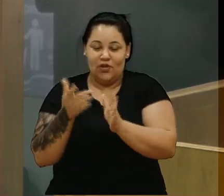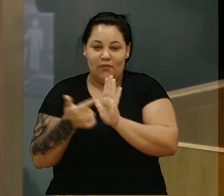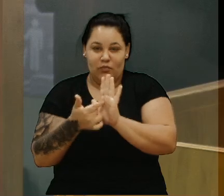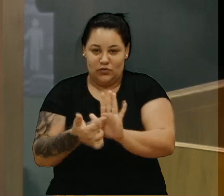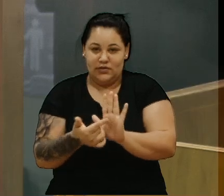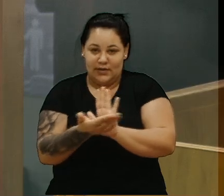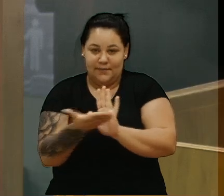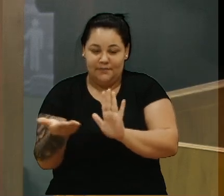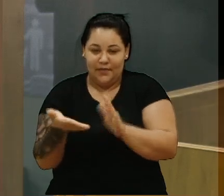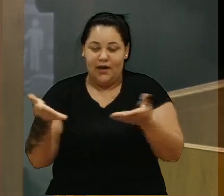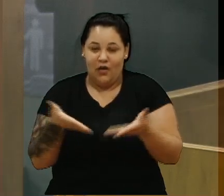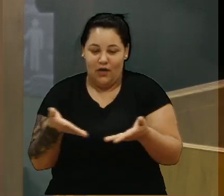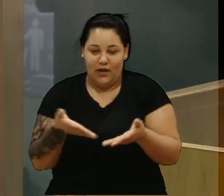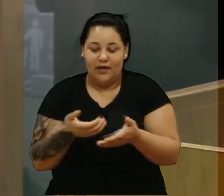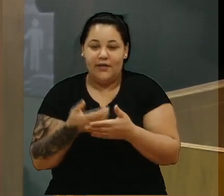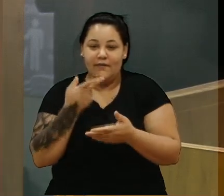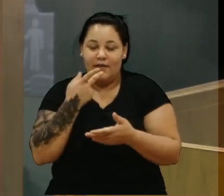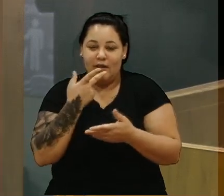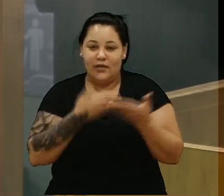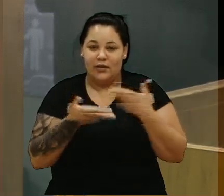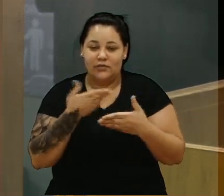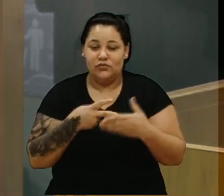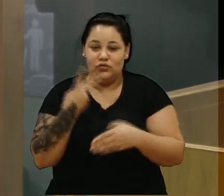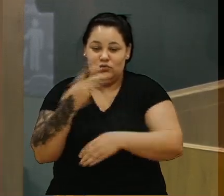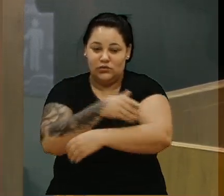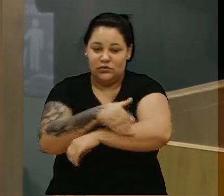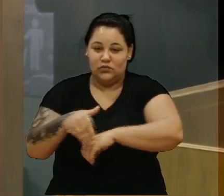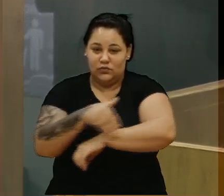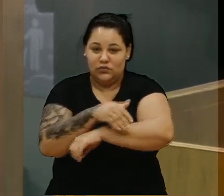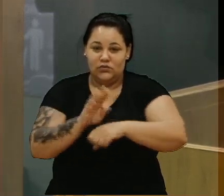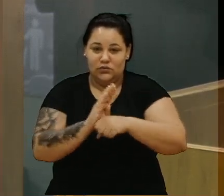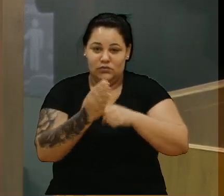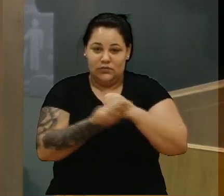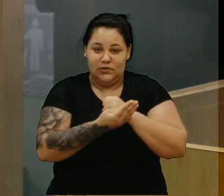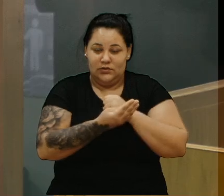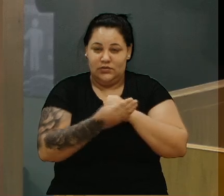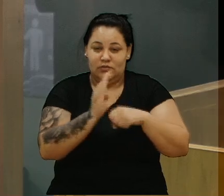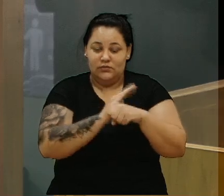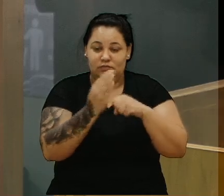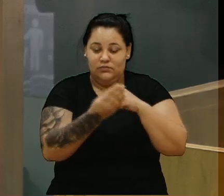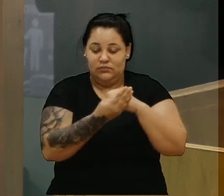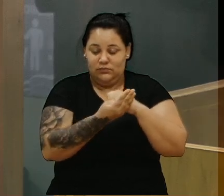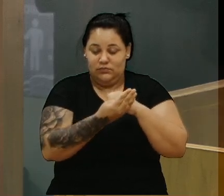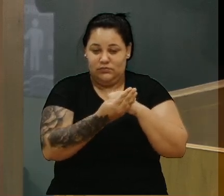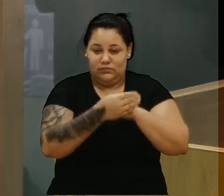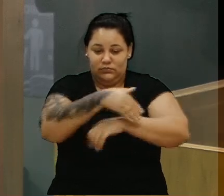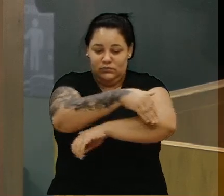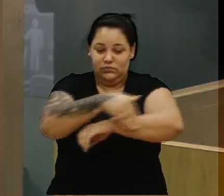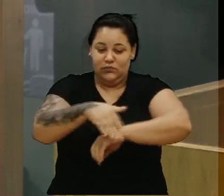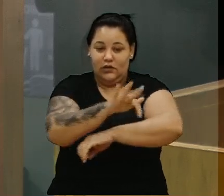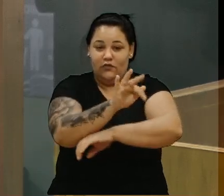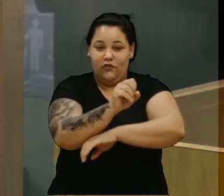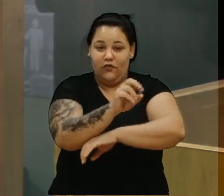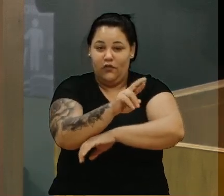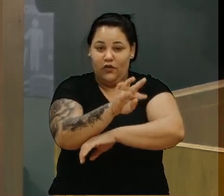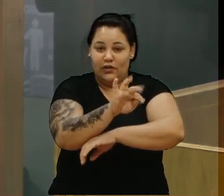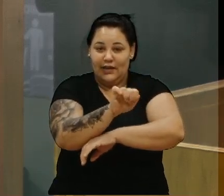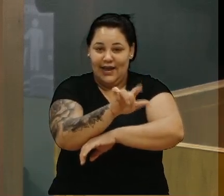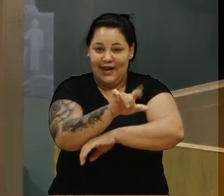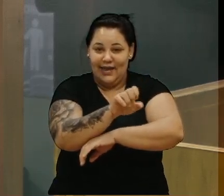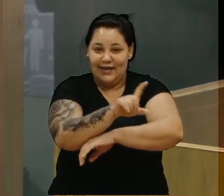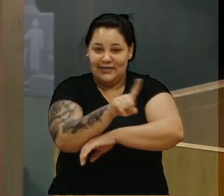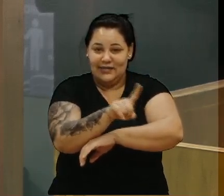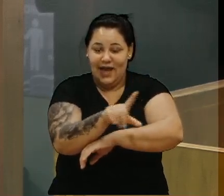mostrados agora, que tratam de 2 ruas do bairro. A Rua Fortaleza, rua principal, onde a linha do